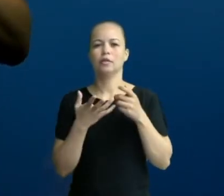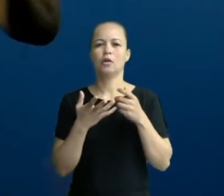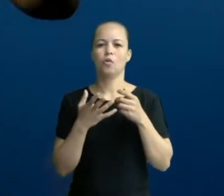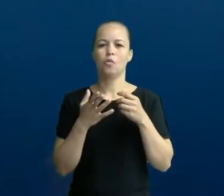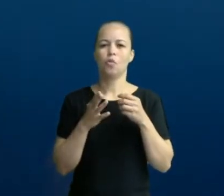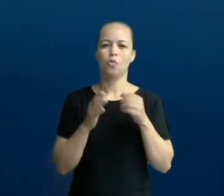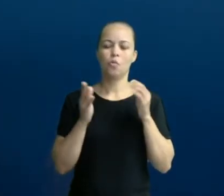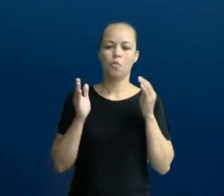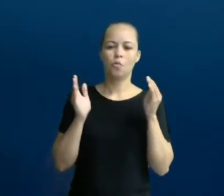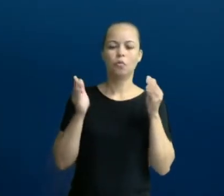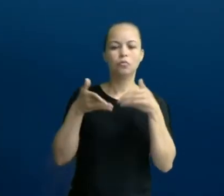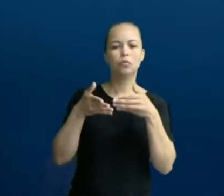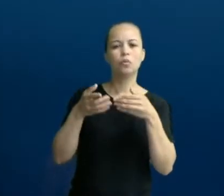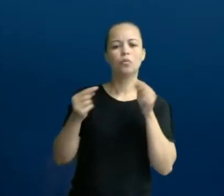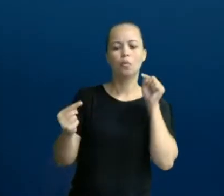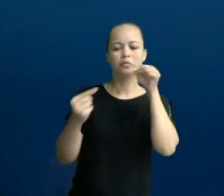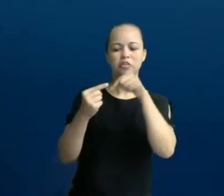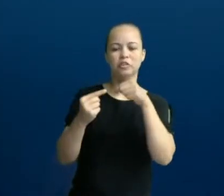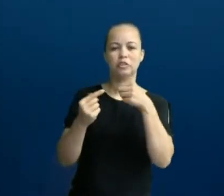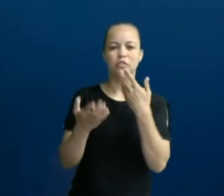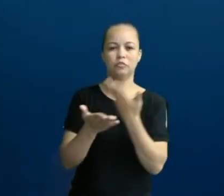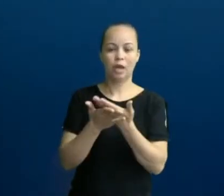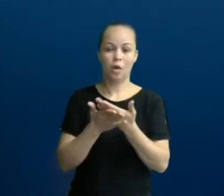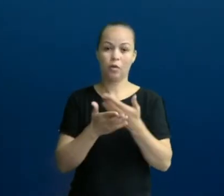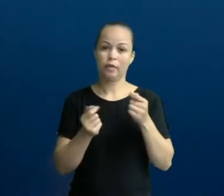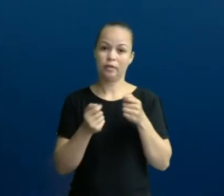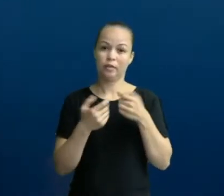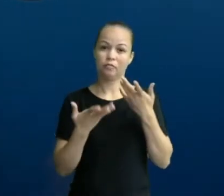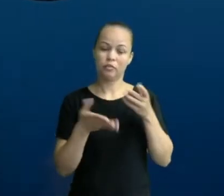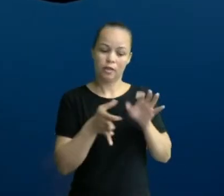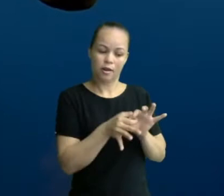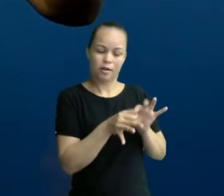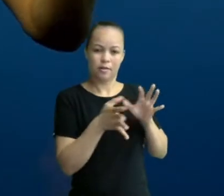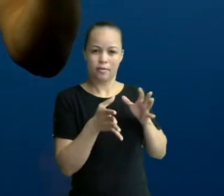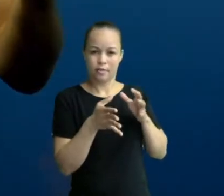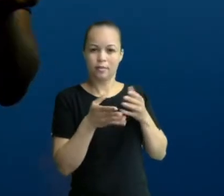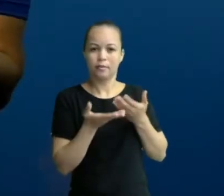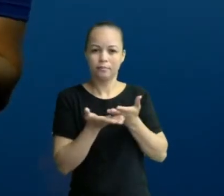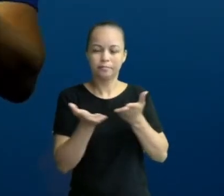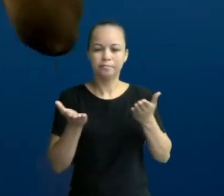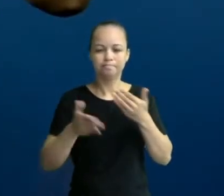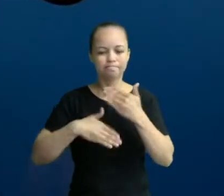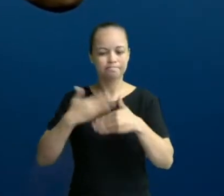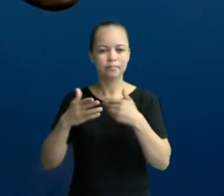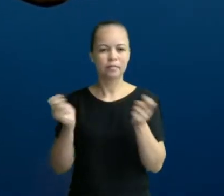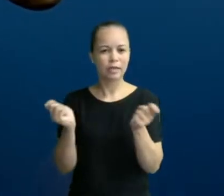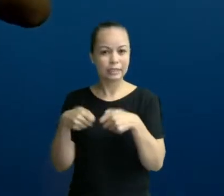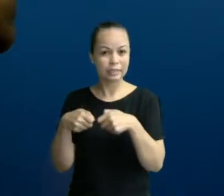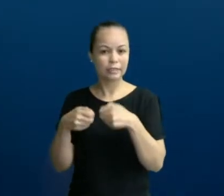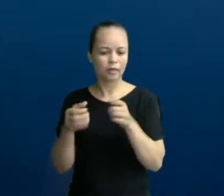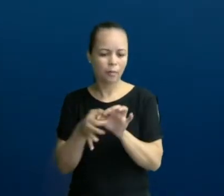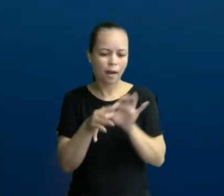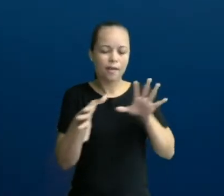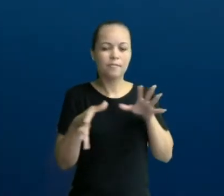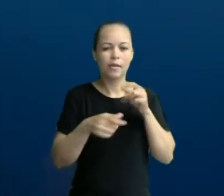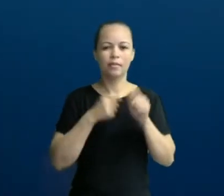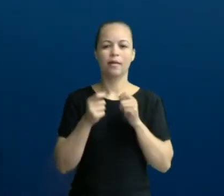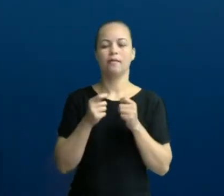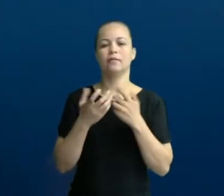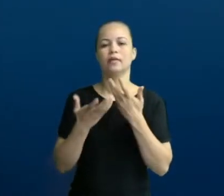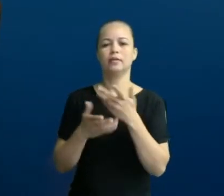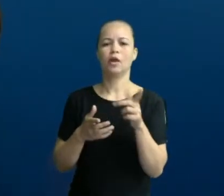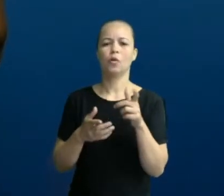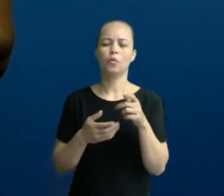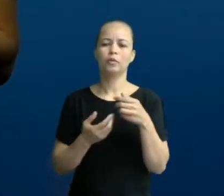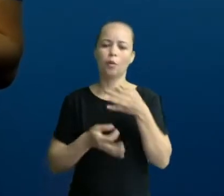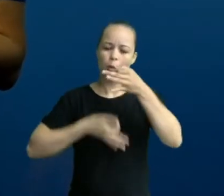aula aqui é tirar você do reino da necessidade para o reino da liberdade. É promover uma emancipação crítica com relação a esse saber. Porque esse saber,